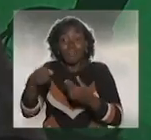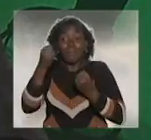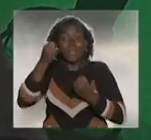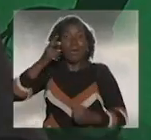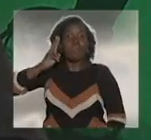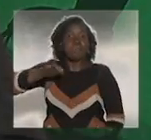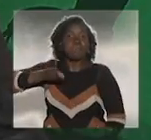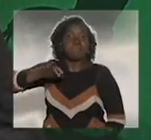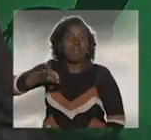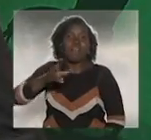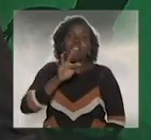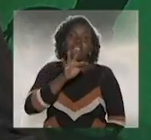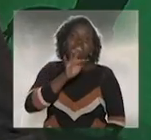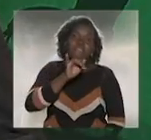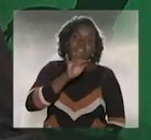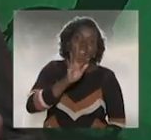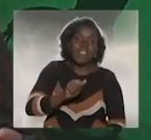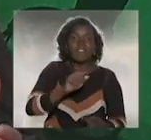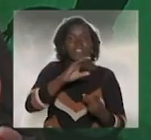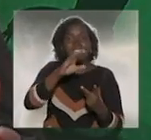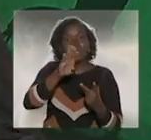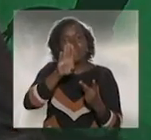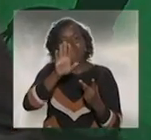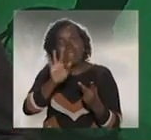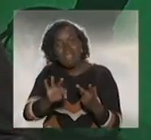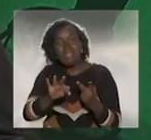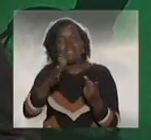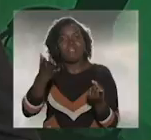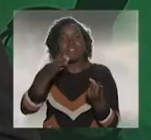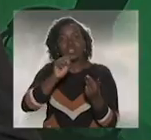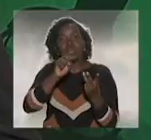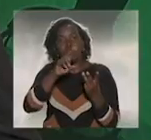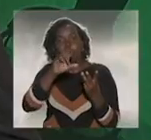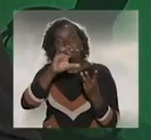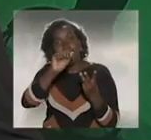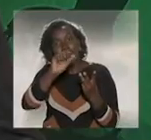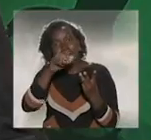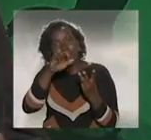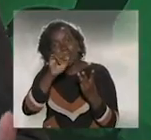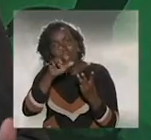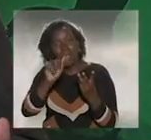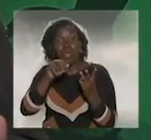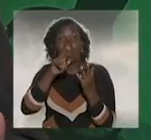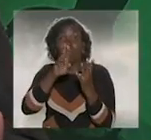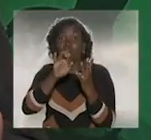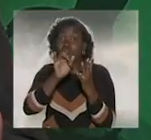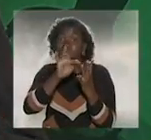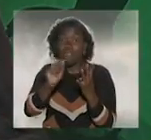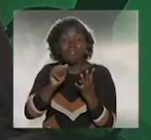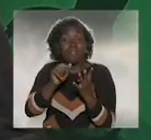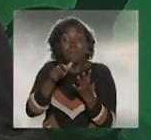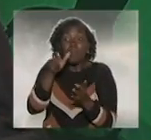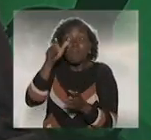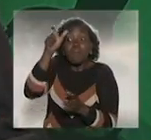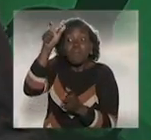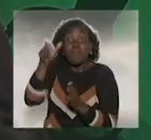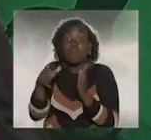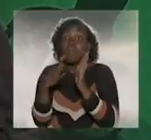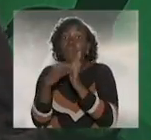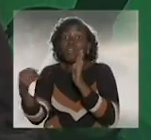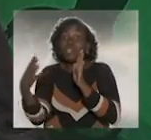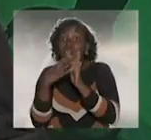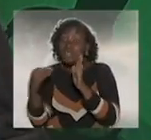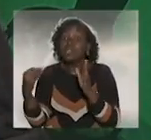perpetuar no poder, seja na FIFA, seja na CBF, seja na Confederação Sul-Americana, seja na UEFA. O modelo foi